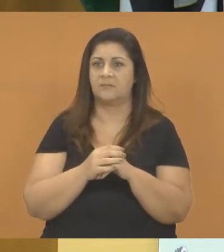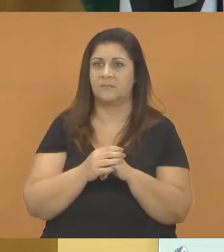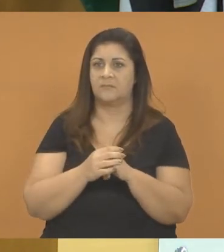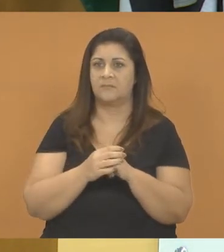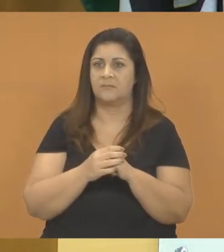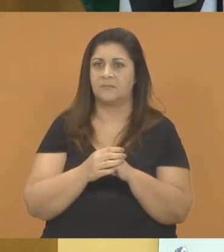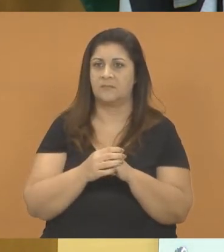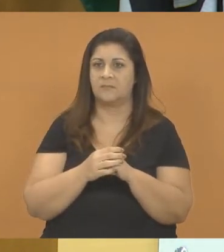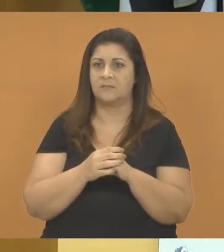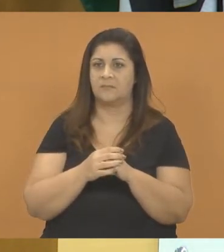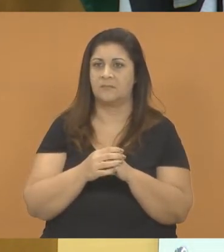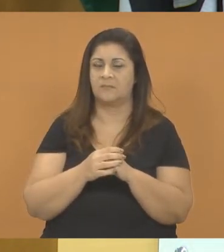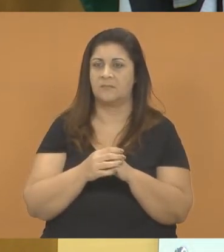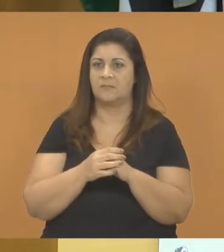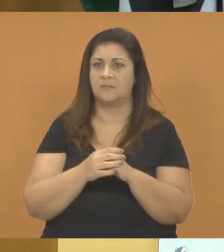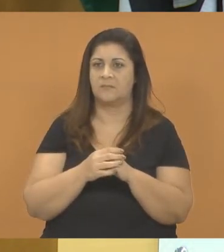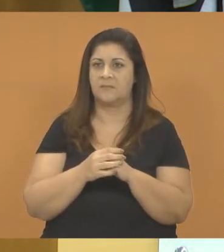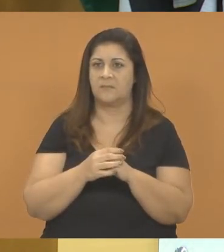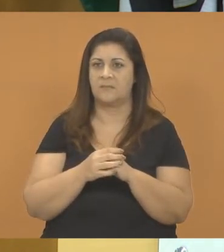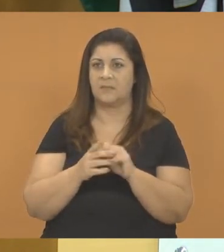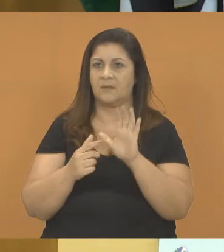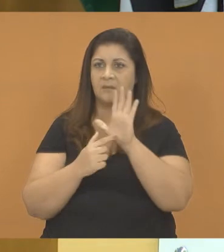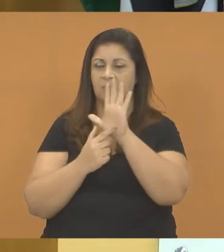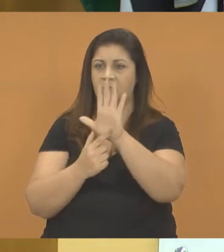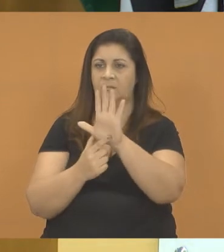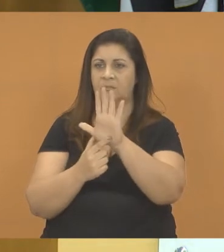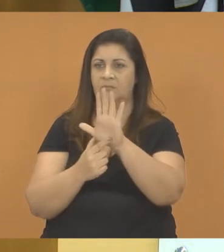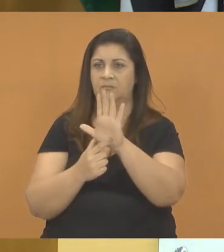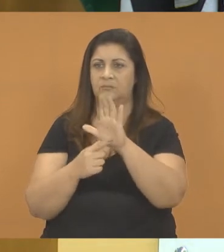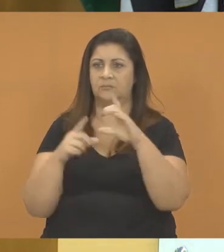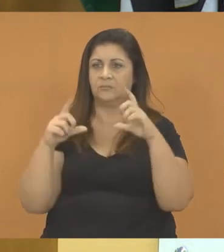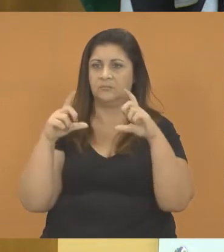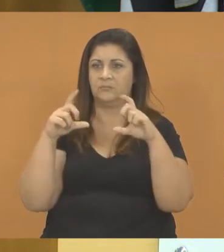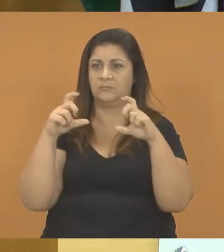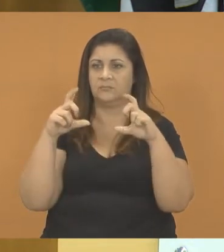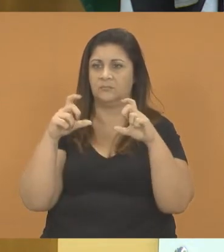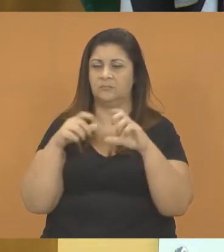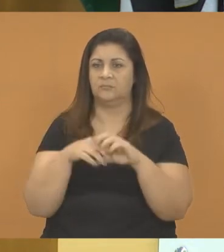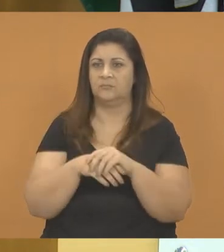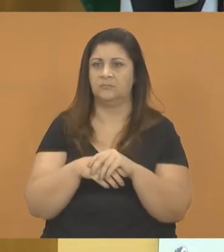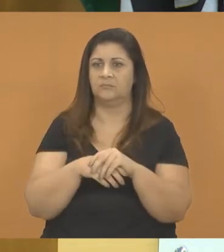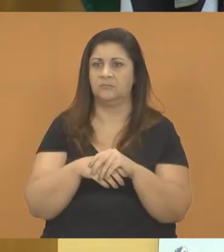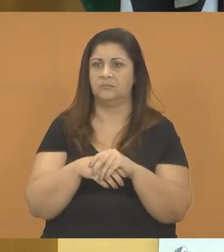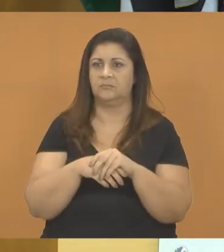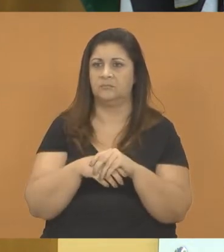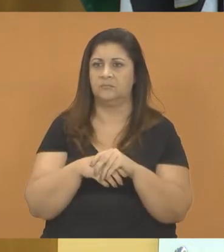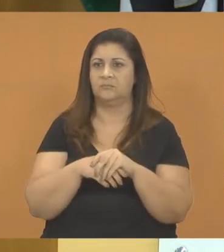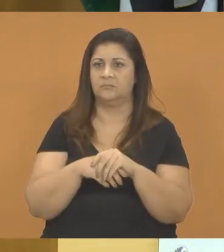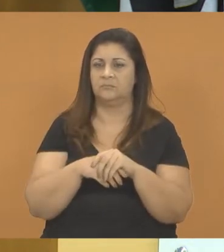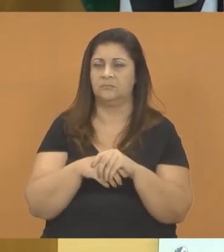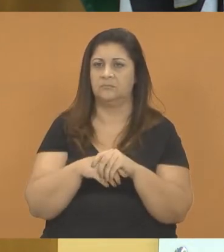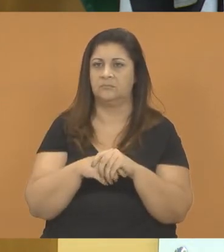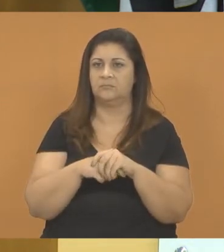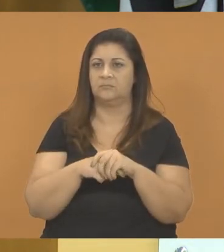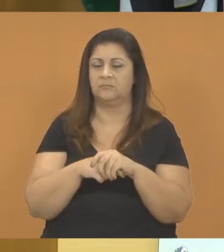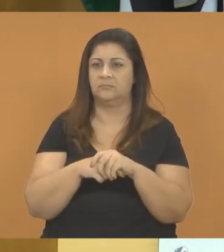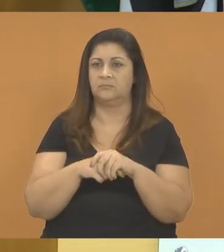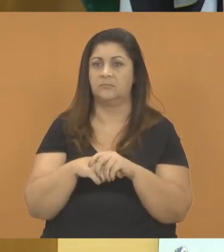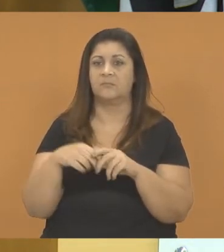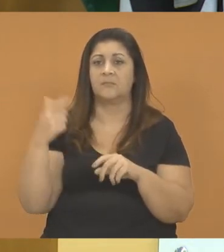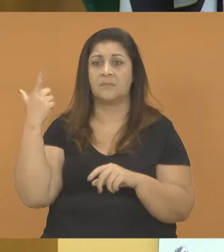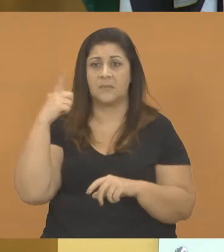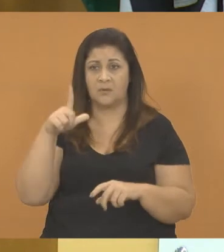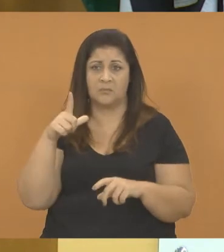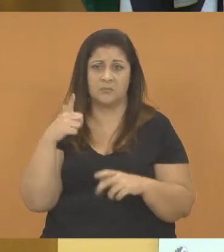se a técnica da da câmara poder puder aqui filmar e conseguimos junto uma